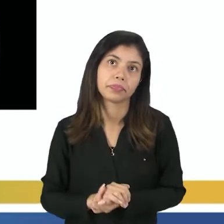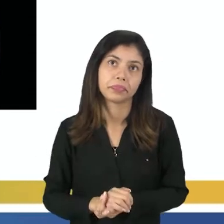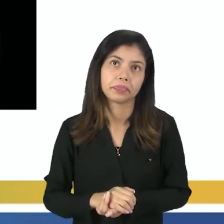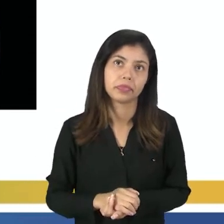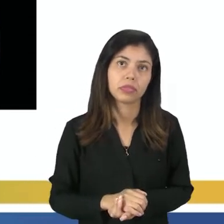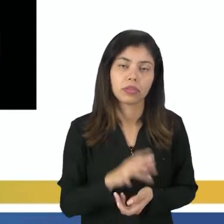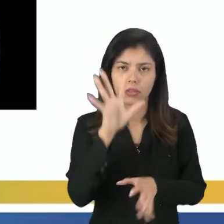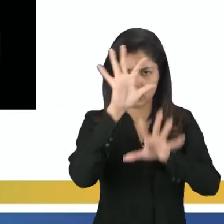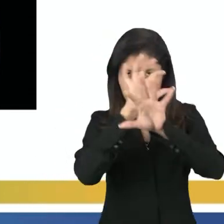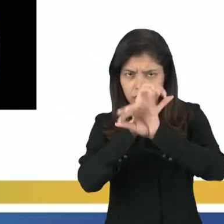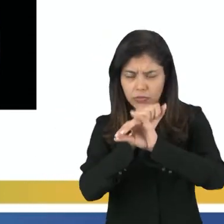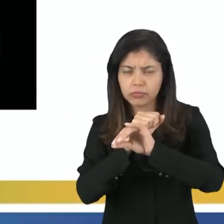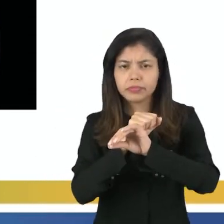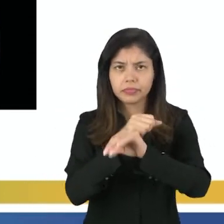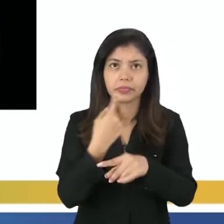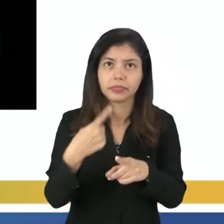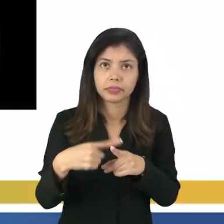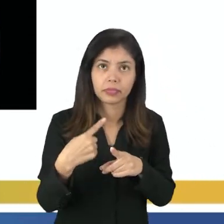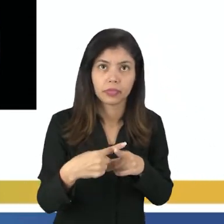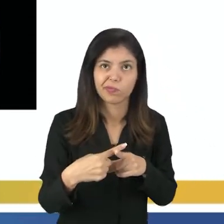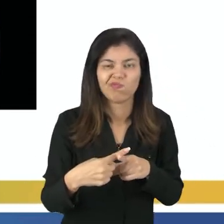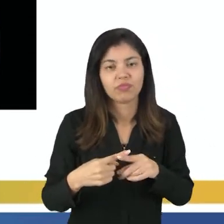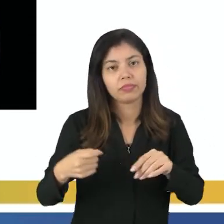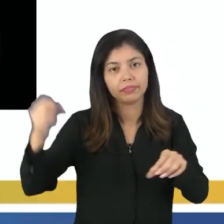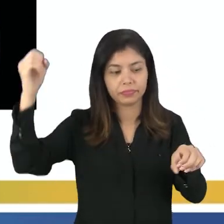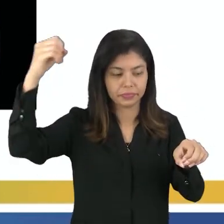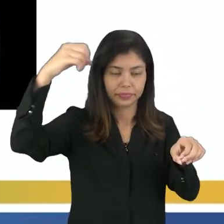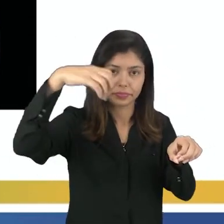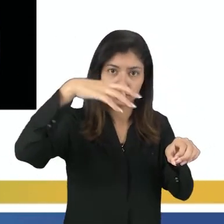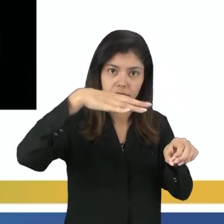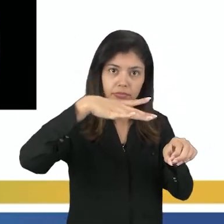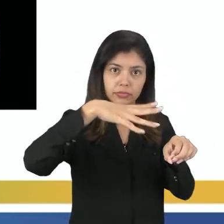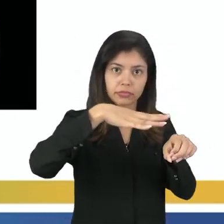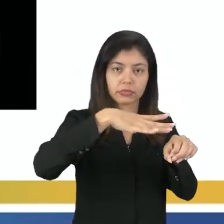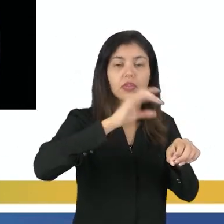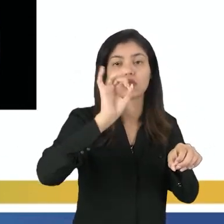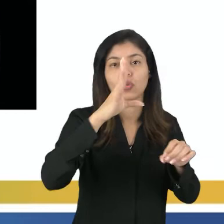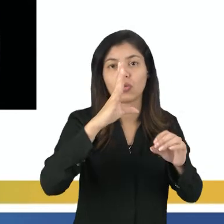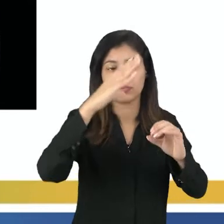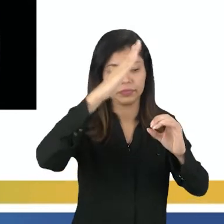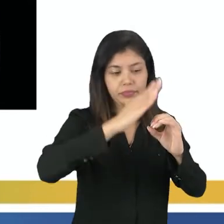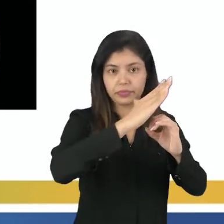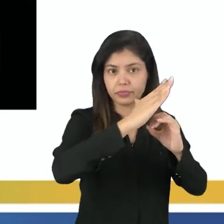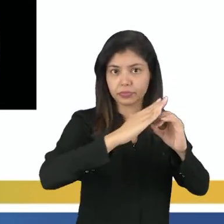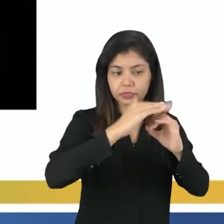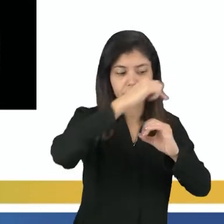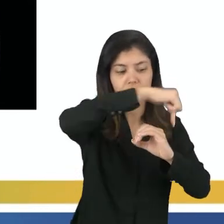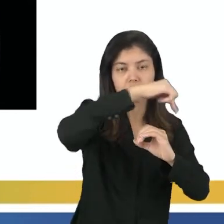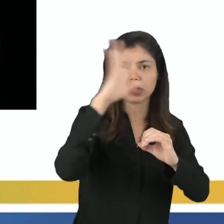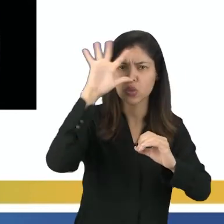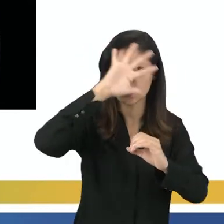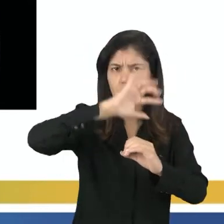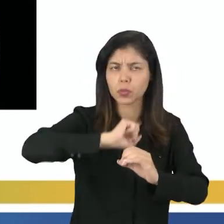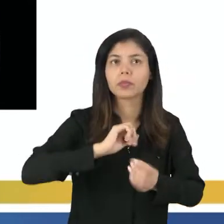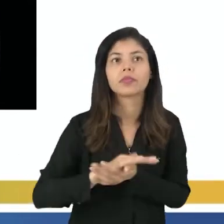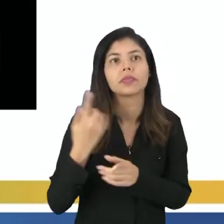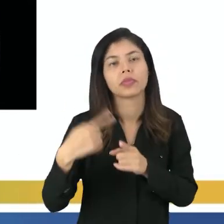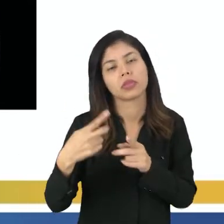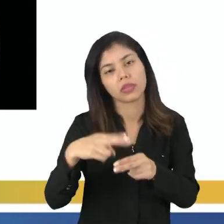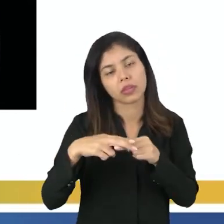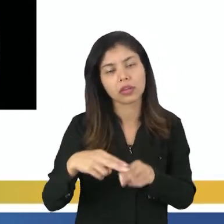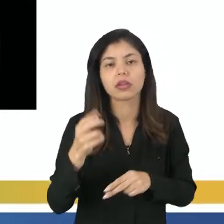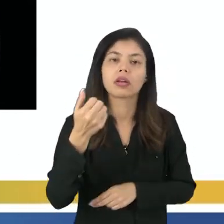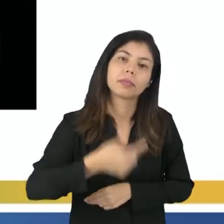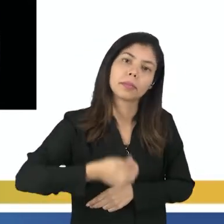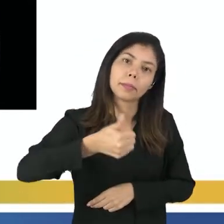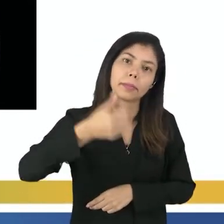parte está escura, né? Porque está iluminando somente uma parte. Então, por isso que nós classificamos em fonte primária e